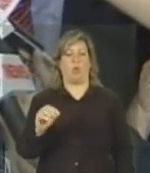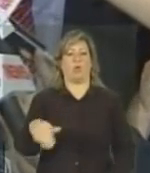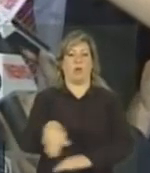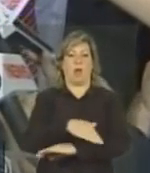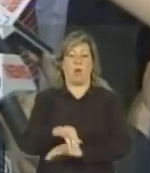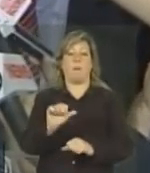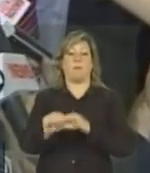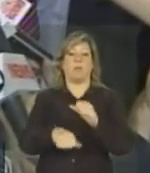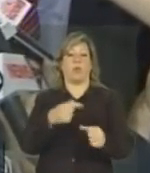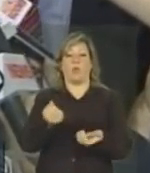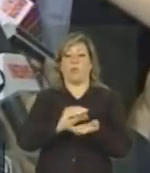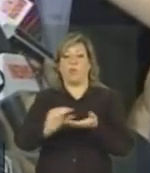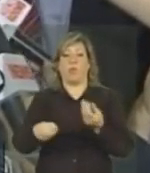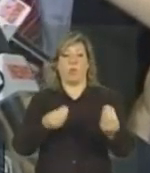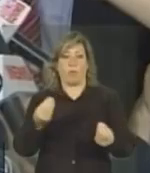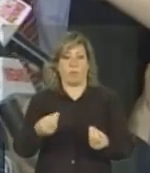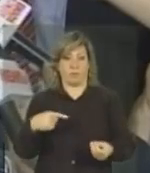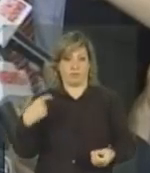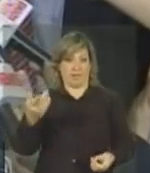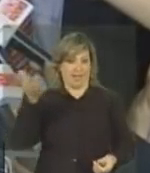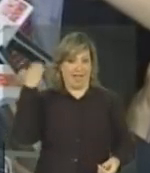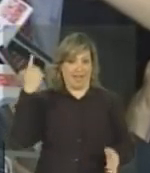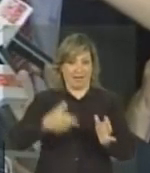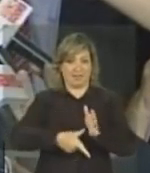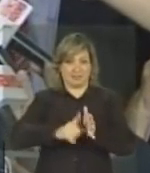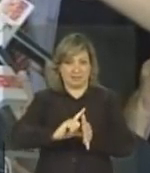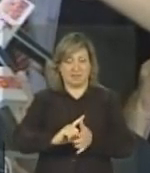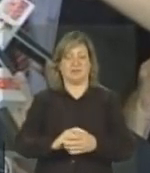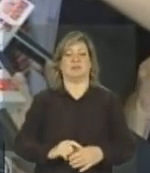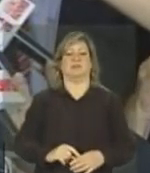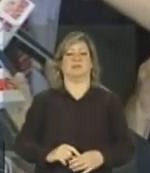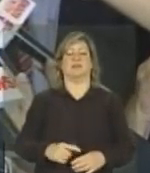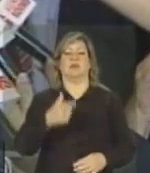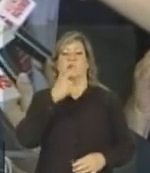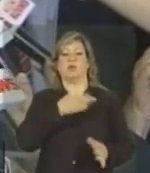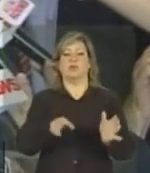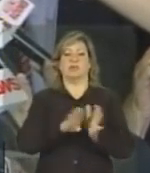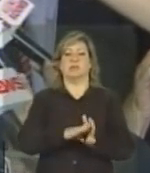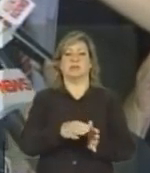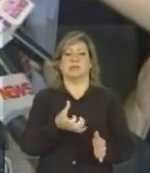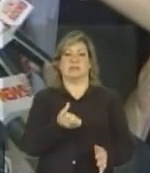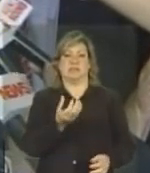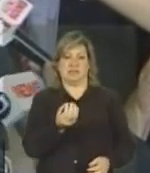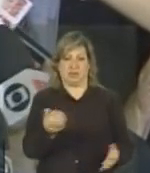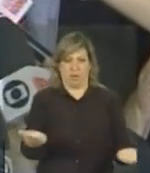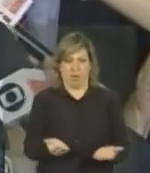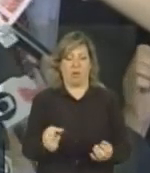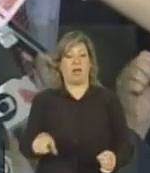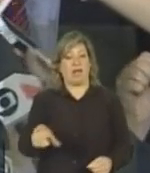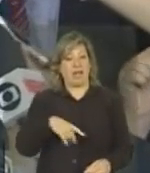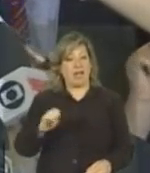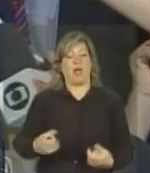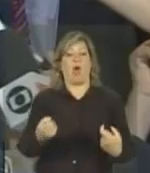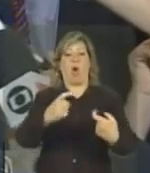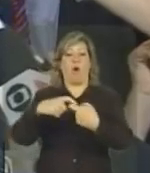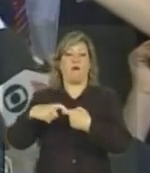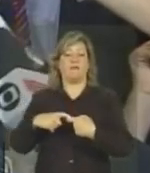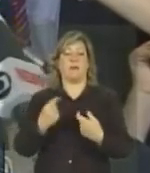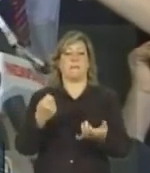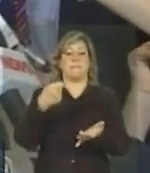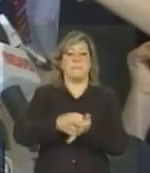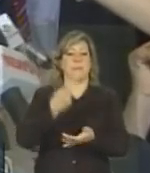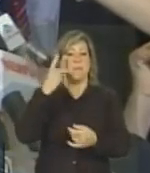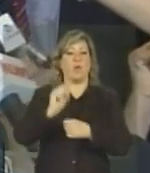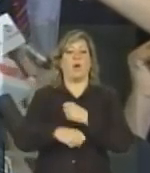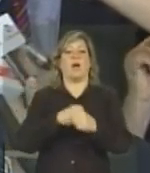dele. Os consultórios na rua anteriores, chegaram a cerca de 60 hoje, eram convênios específicos com pagamento durante o